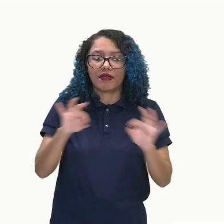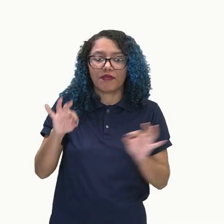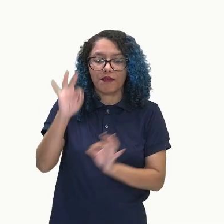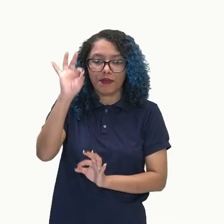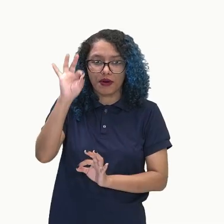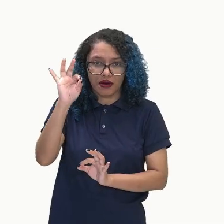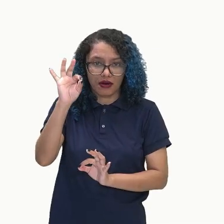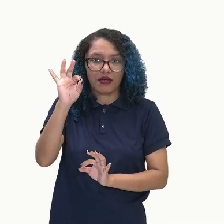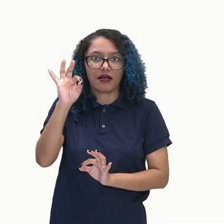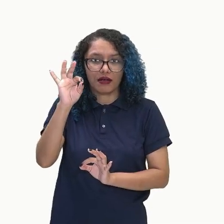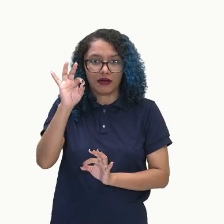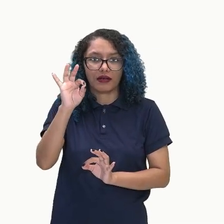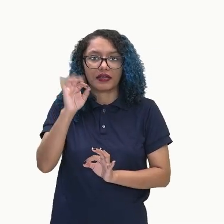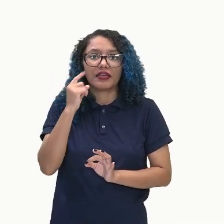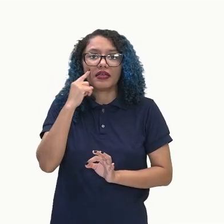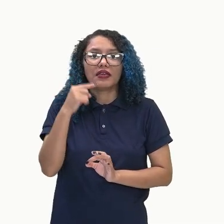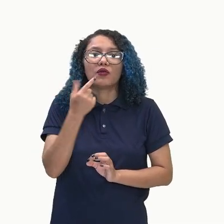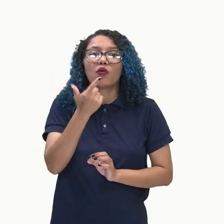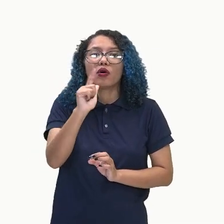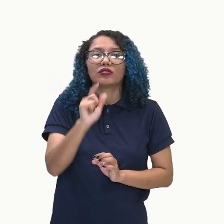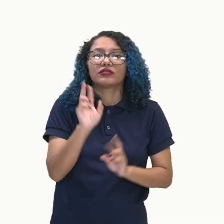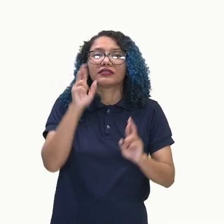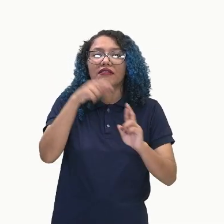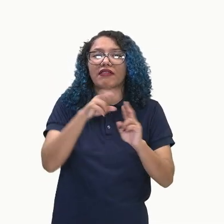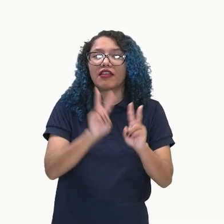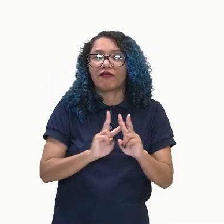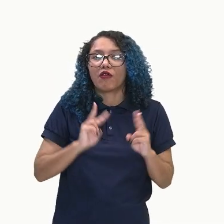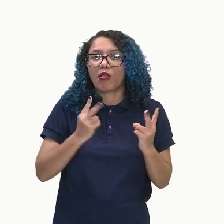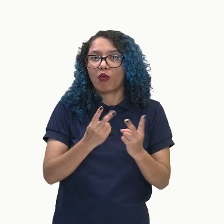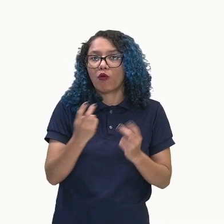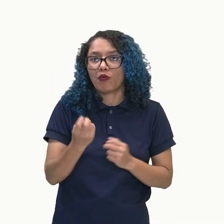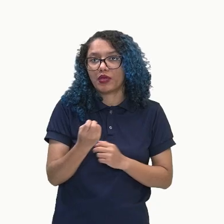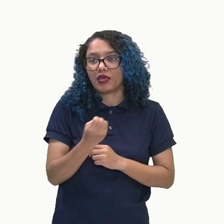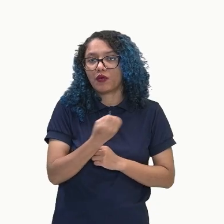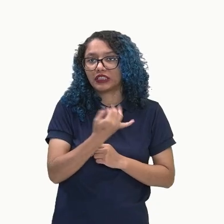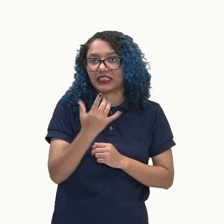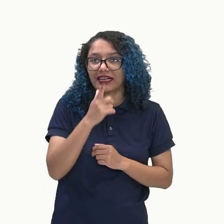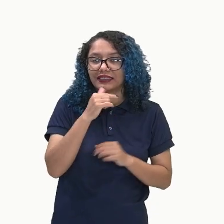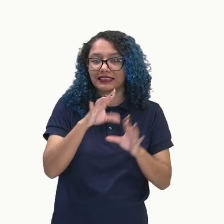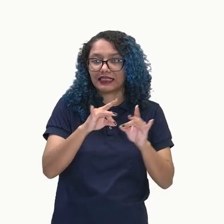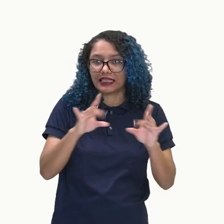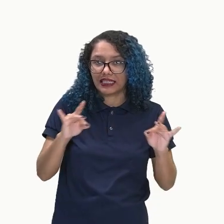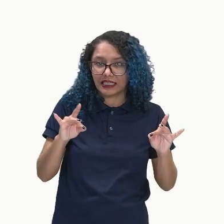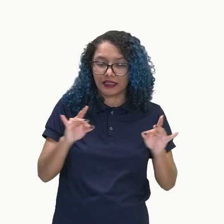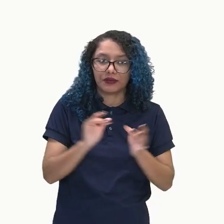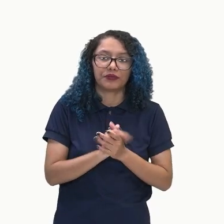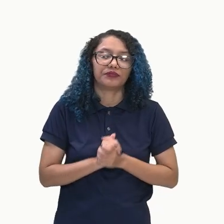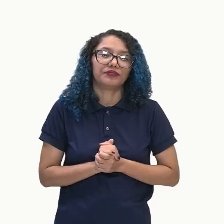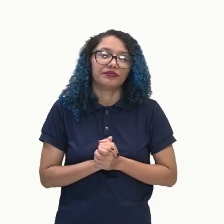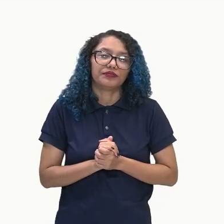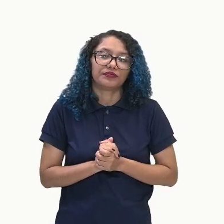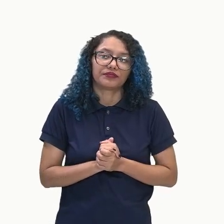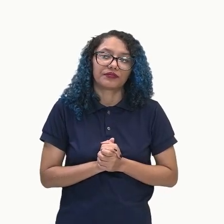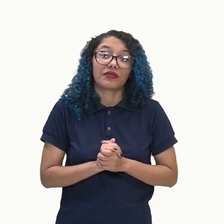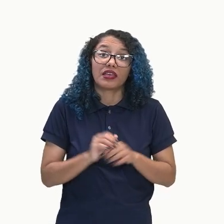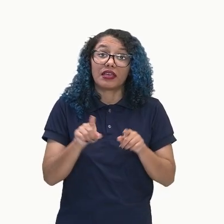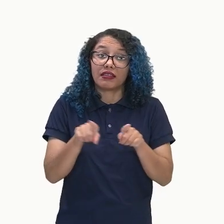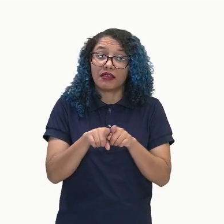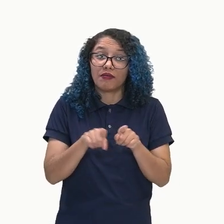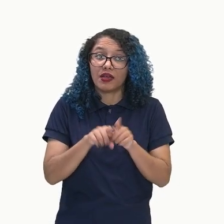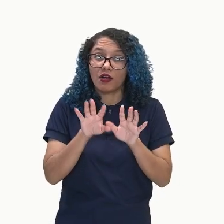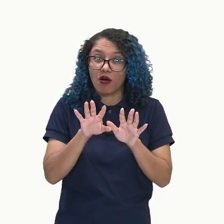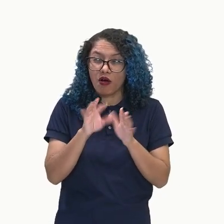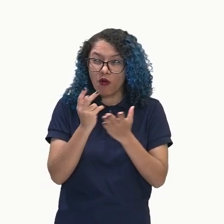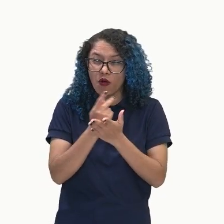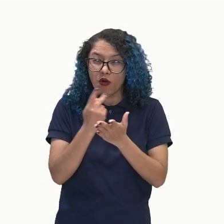mililitro, ml, tudo bem? E não vá também aí cometer alguns erros que alguns estudantes cometem,